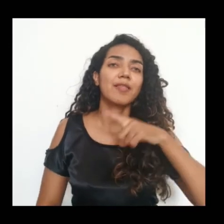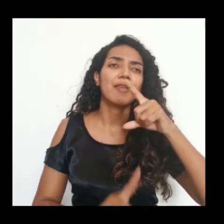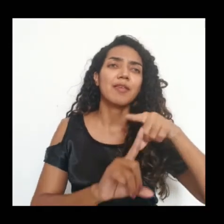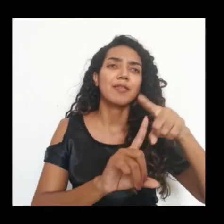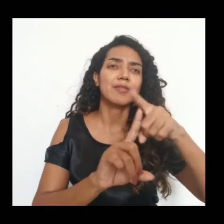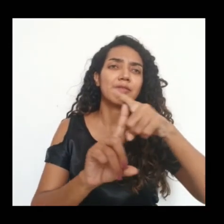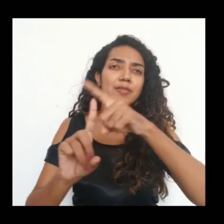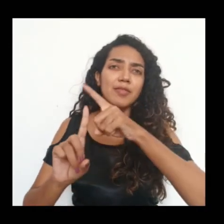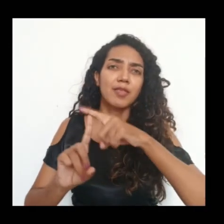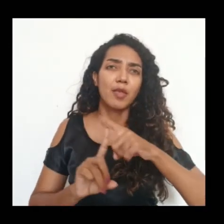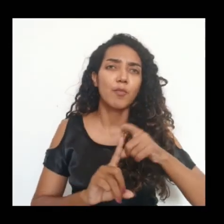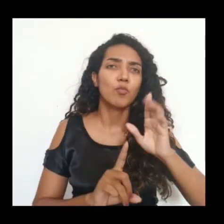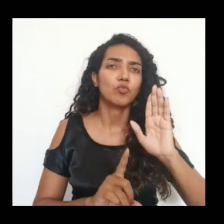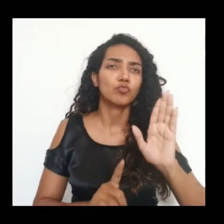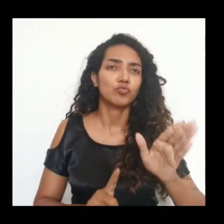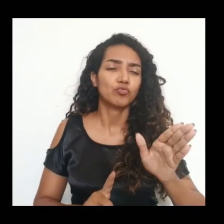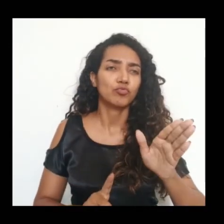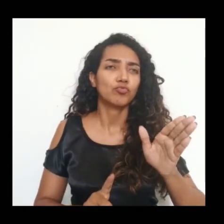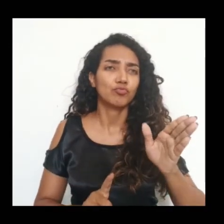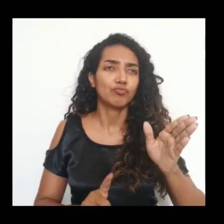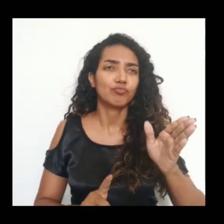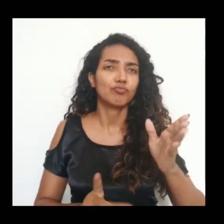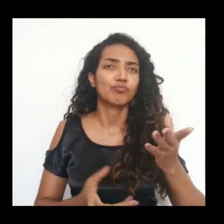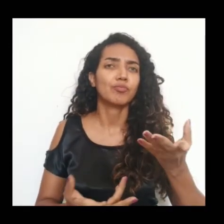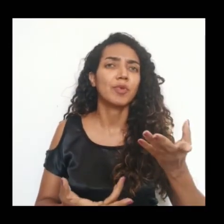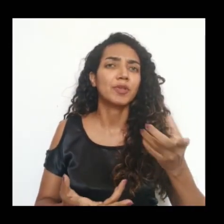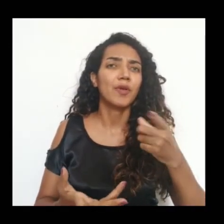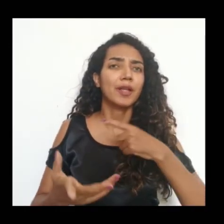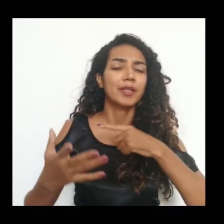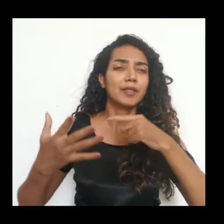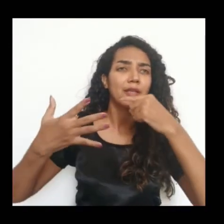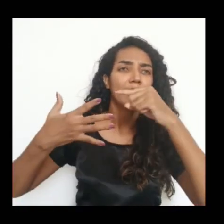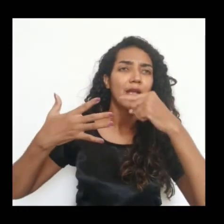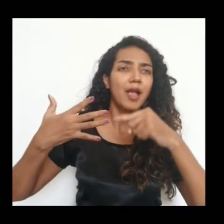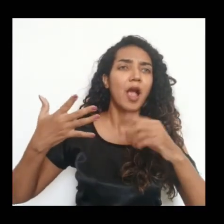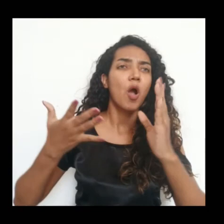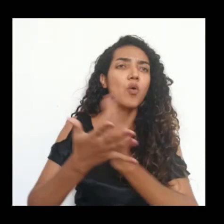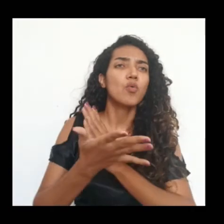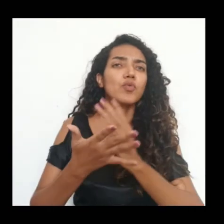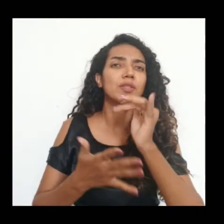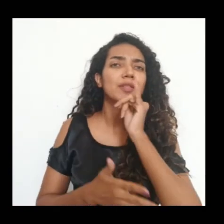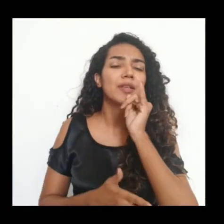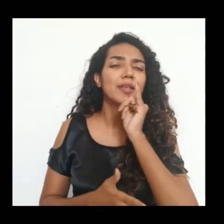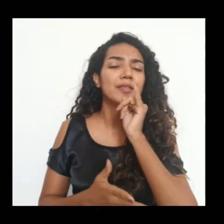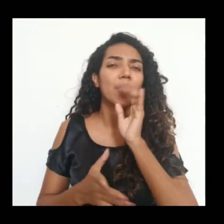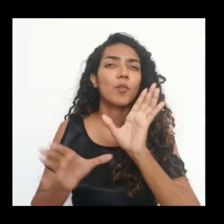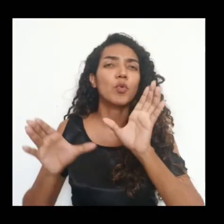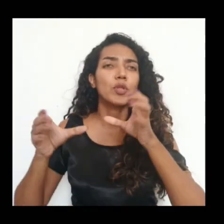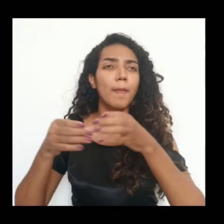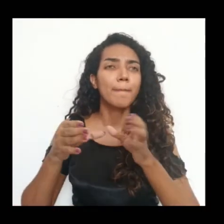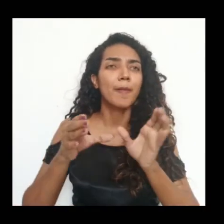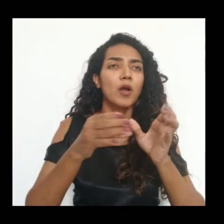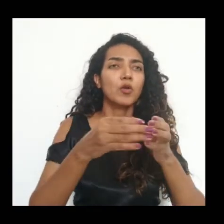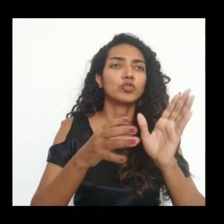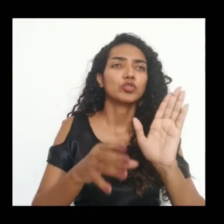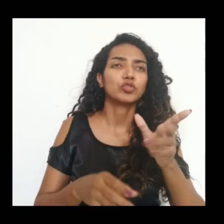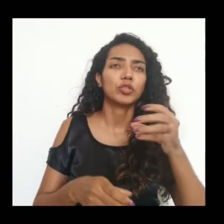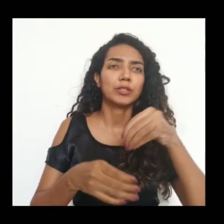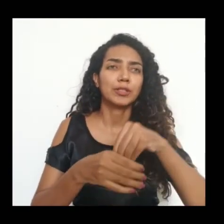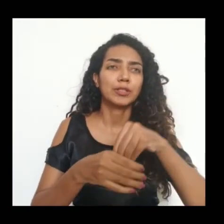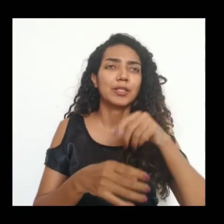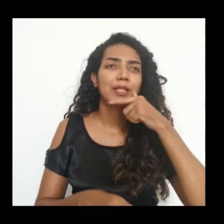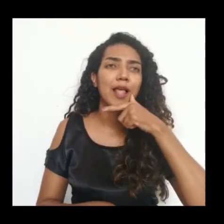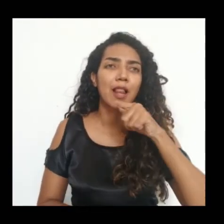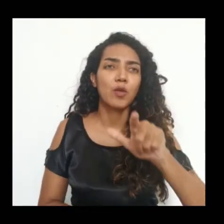lista alguns exemplos, né, de pacotes pré-existentes na linguagem. Então, aqui, por exemplo, tem pacotes,